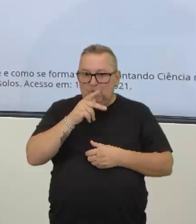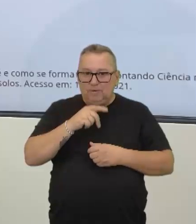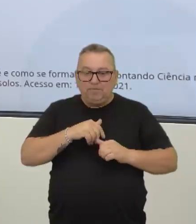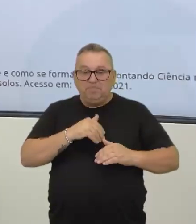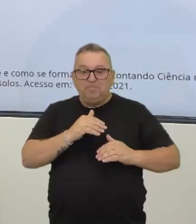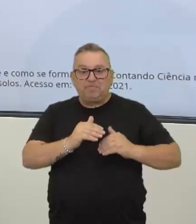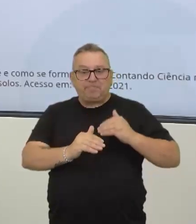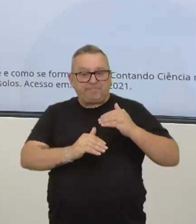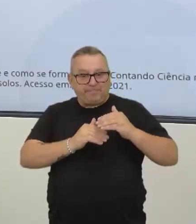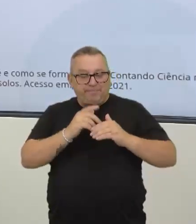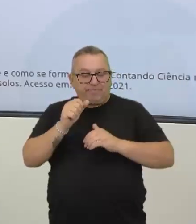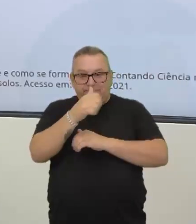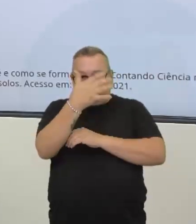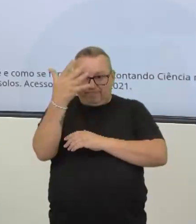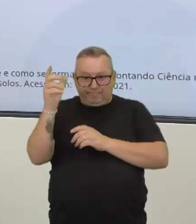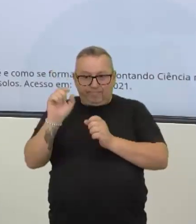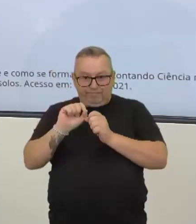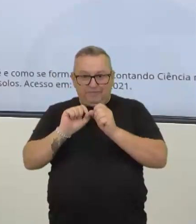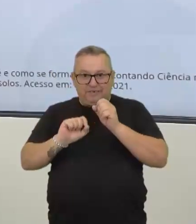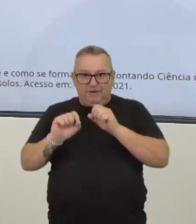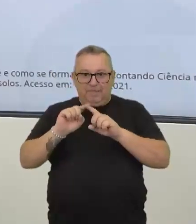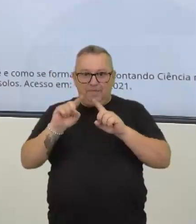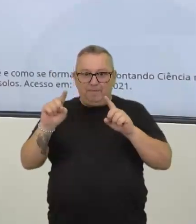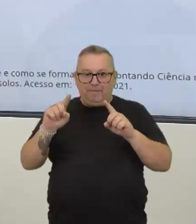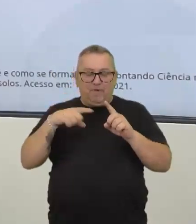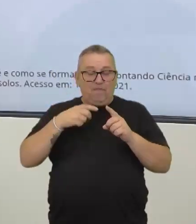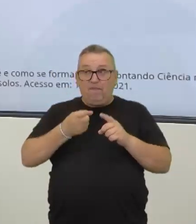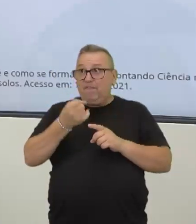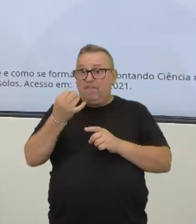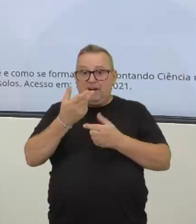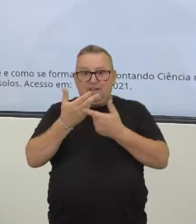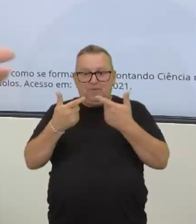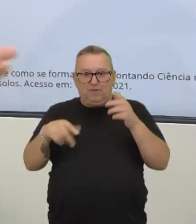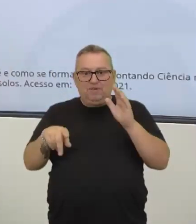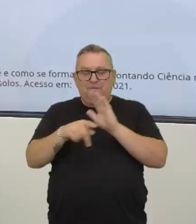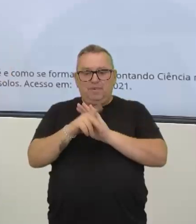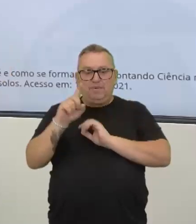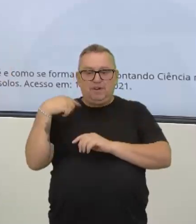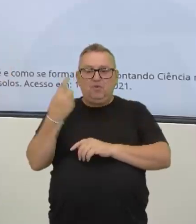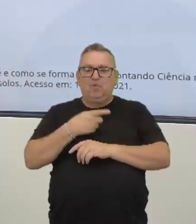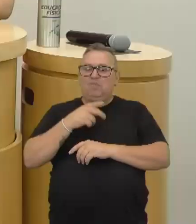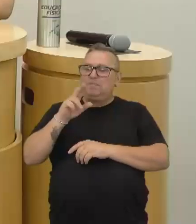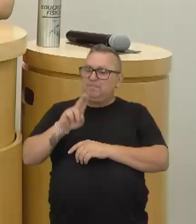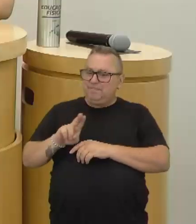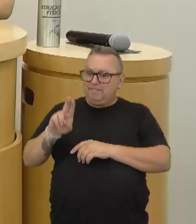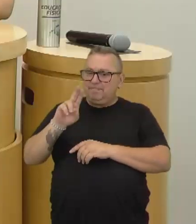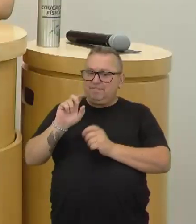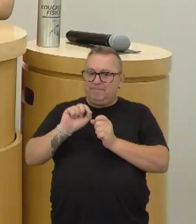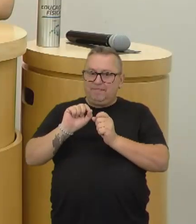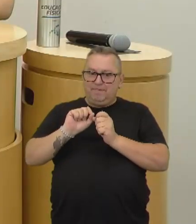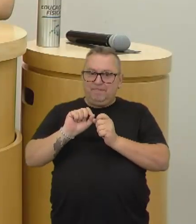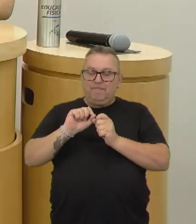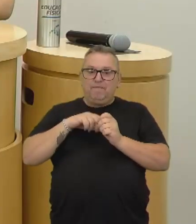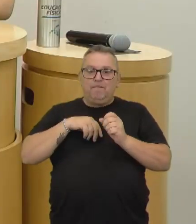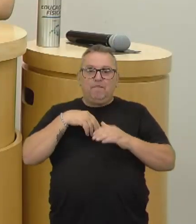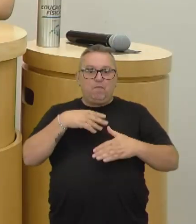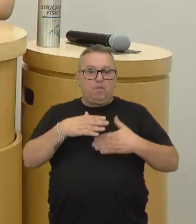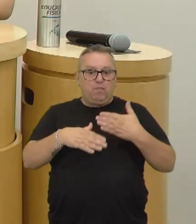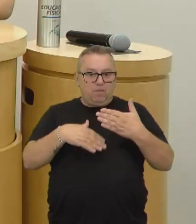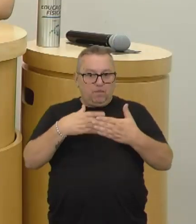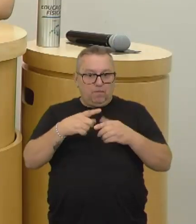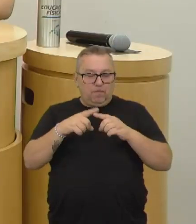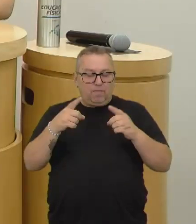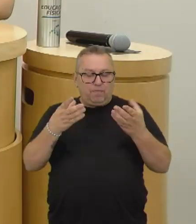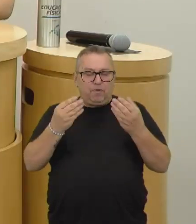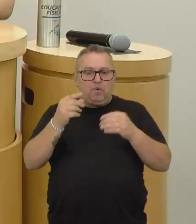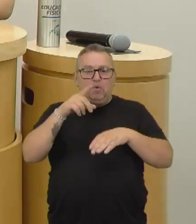gradual, né, que a natureza faz. Não é só o solo, né? São vários recursos que nós usamos, né, Ju? Que faz com que, né, esse processo seja